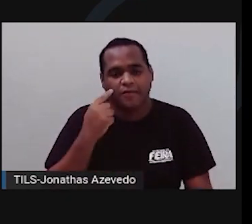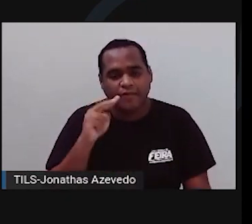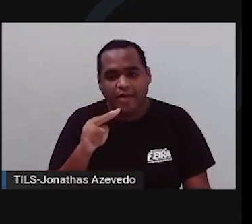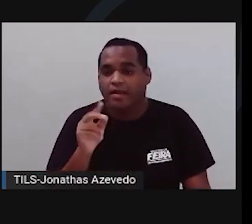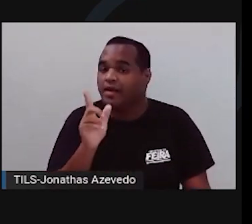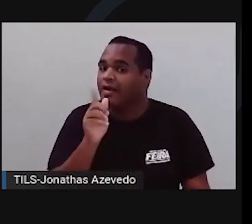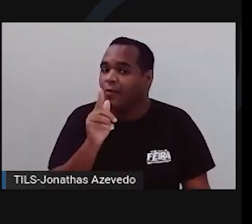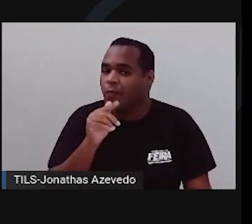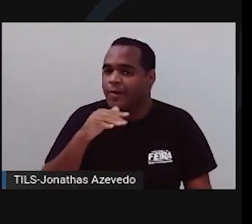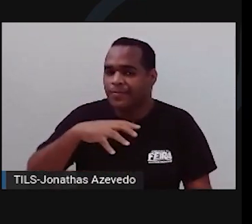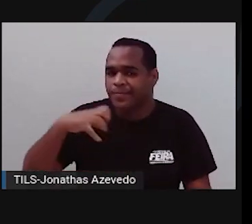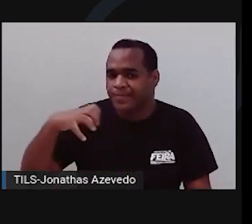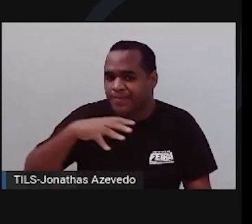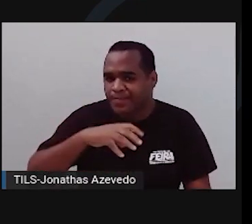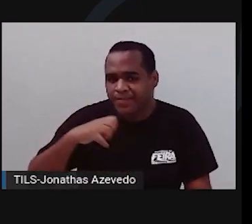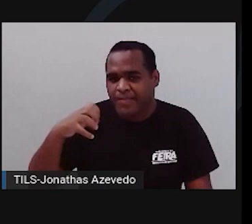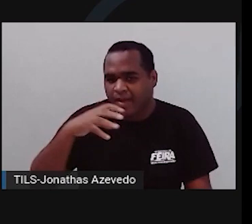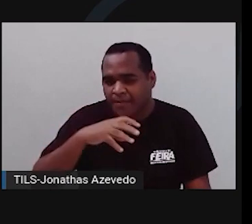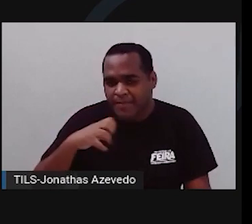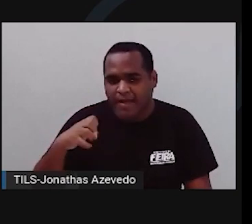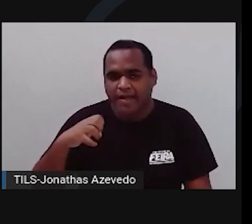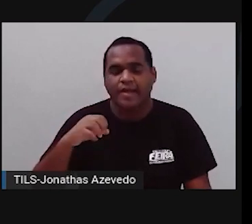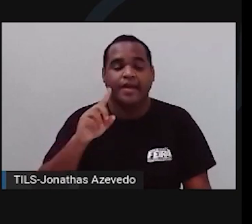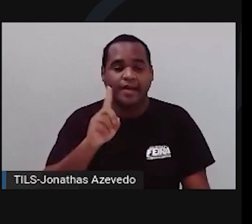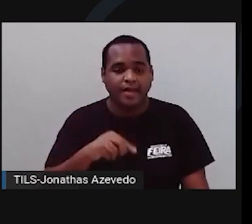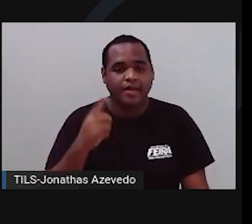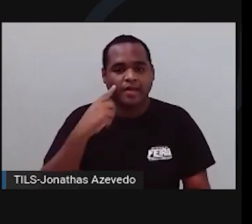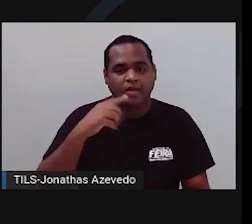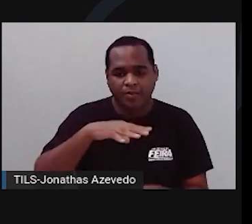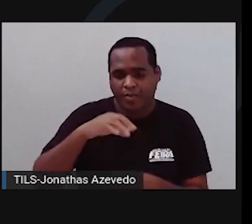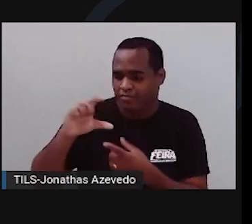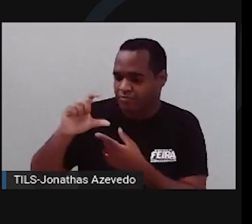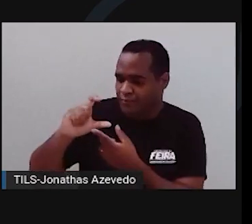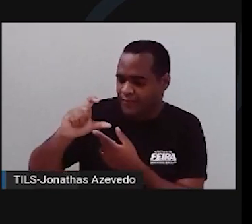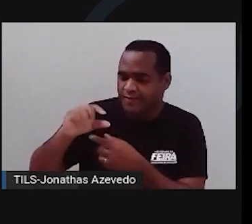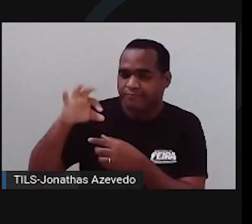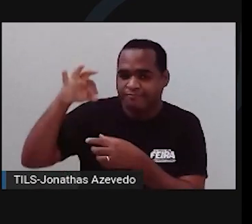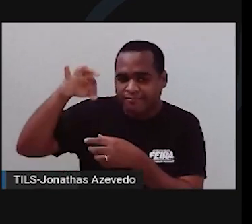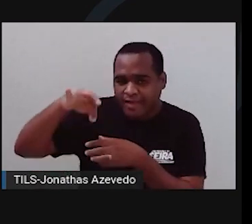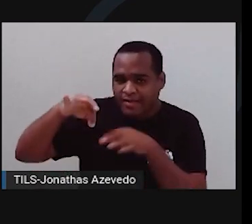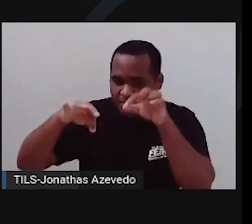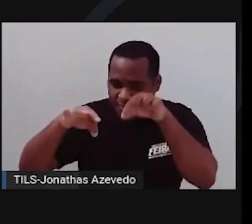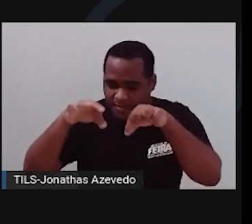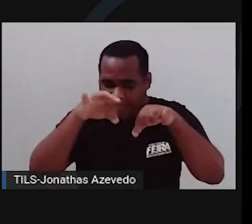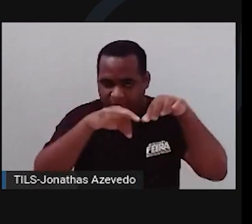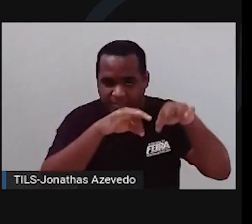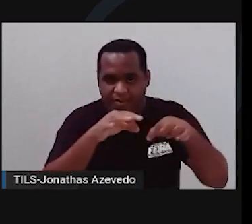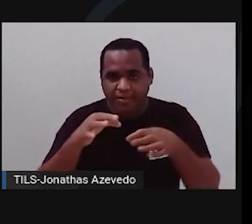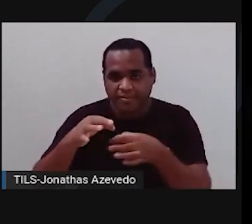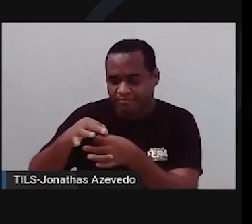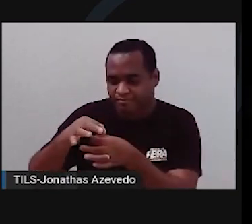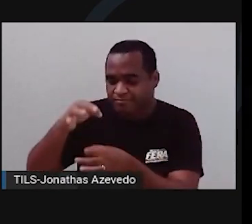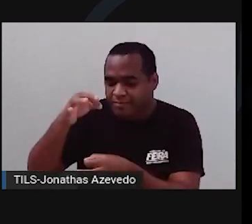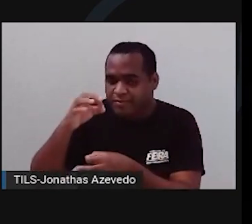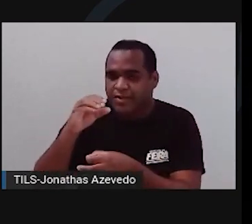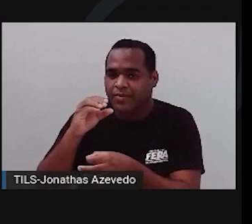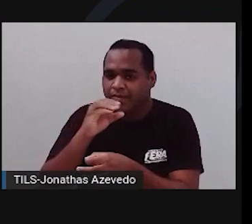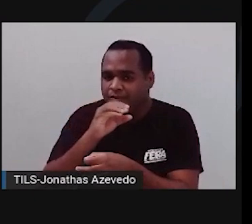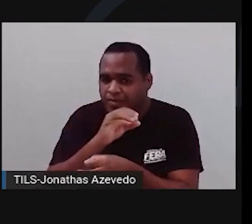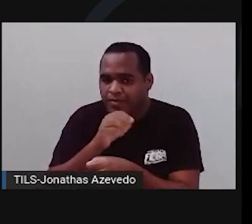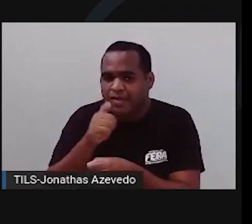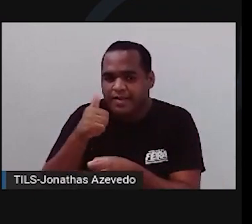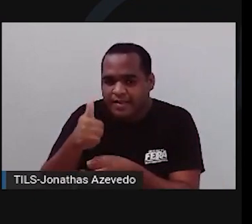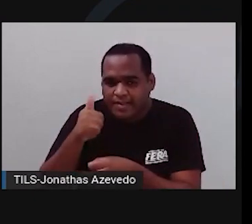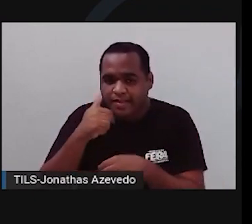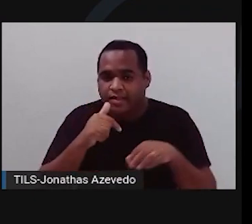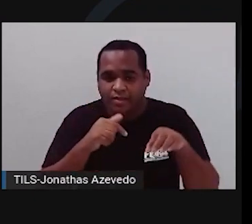líquido aspirado é captado dentro de tubos que ficam em blocos aquecidos para que os óvulos